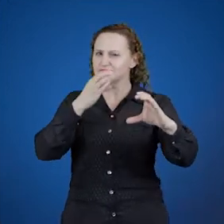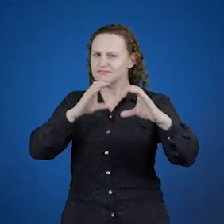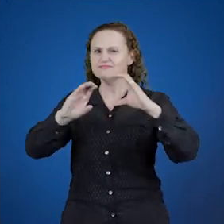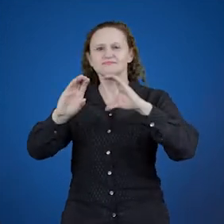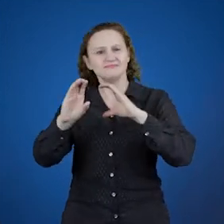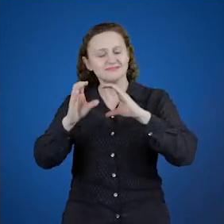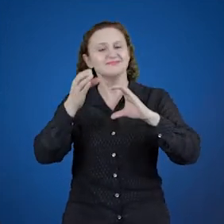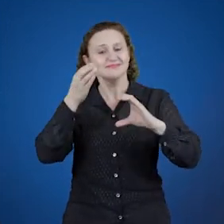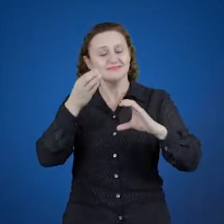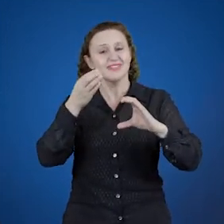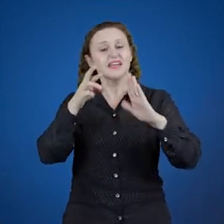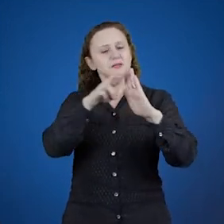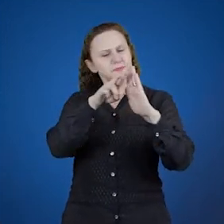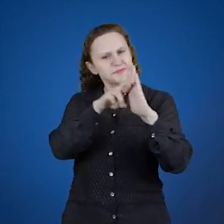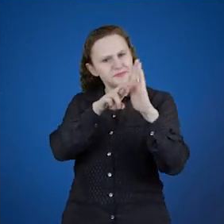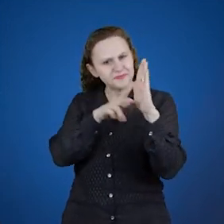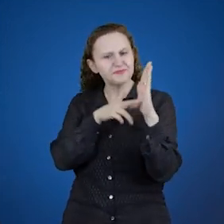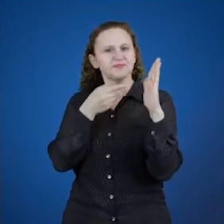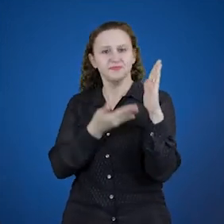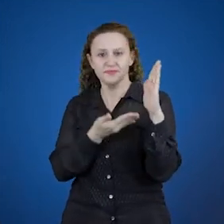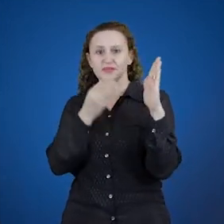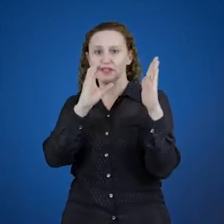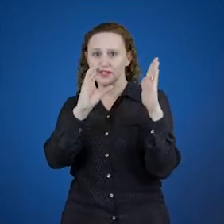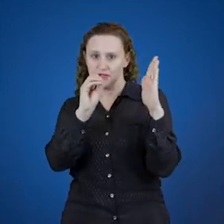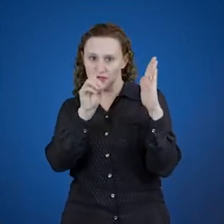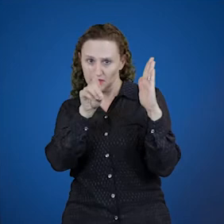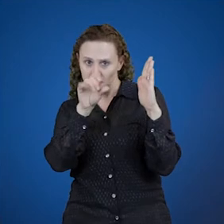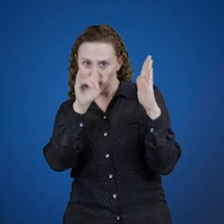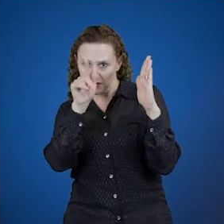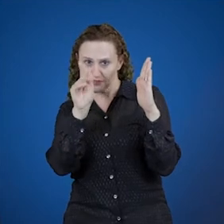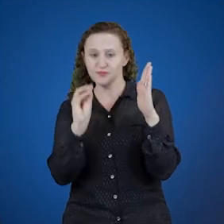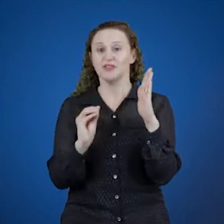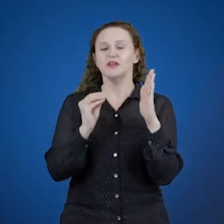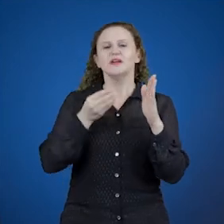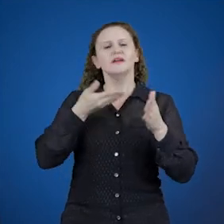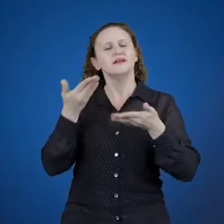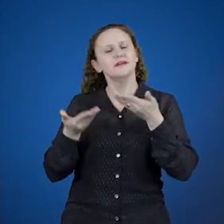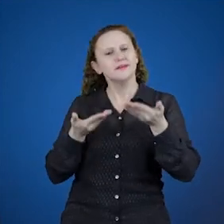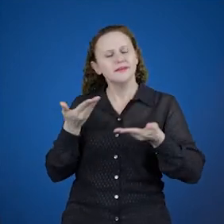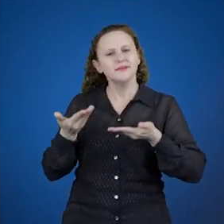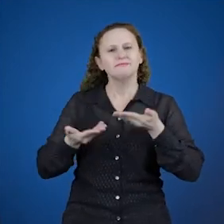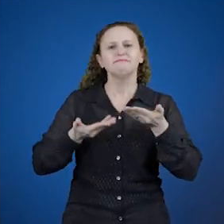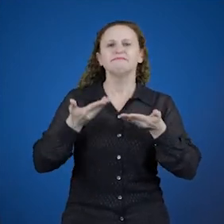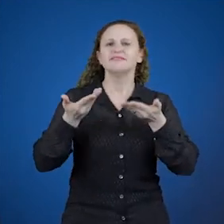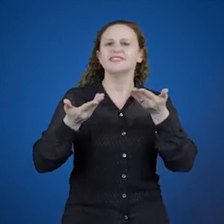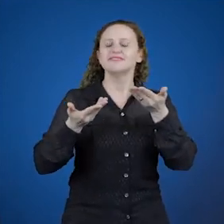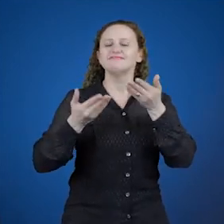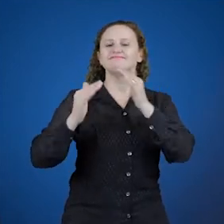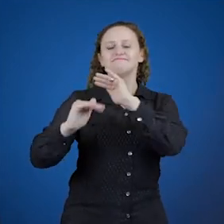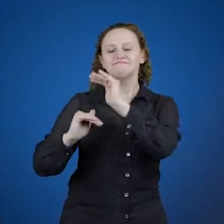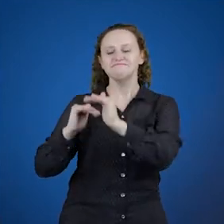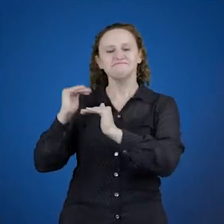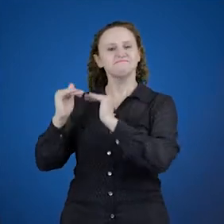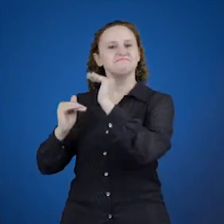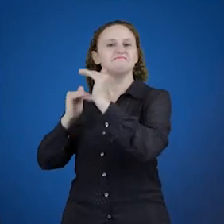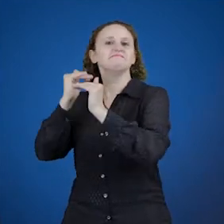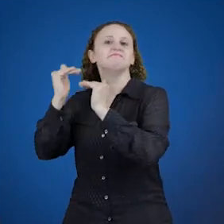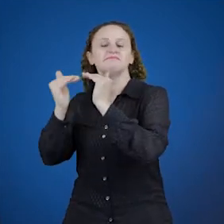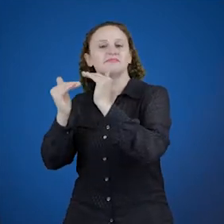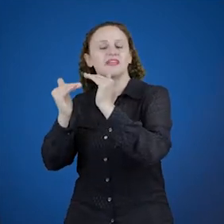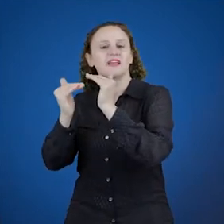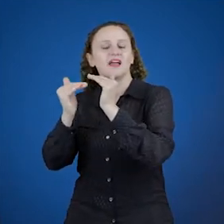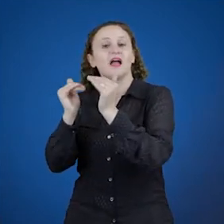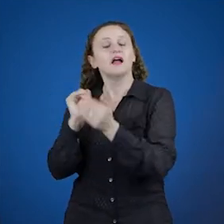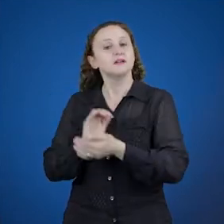esse código ele vai tomando uma dimensão tomando o corpo tamanho até